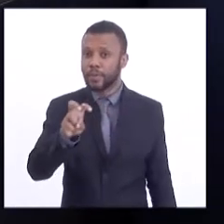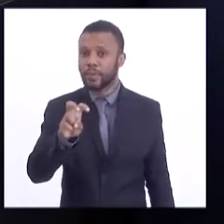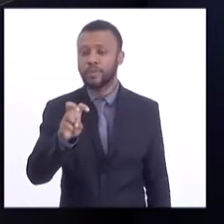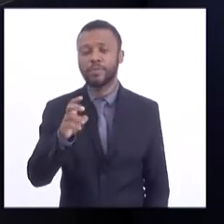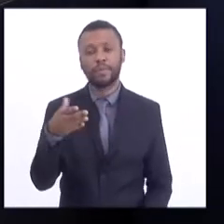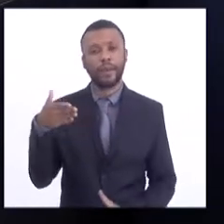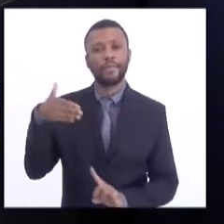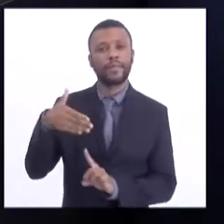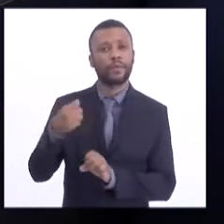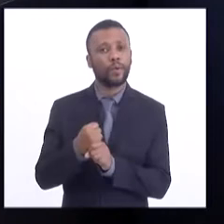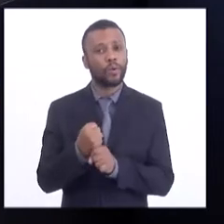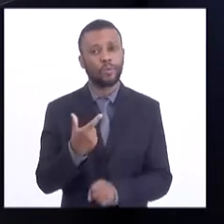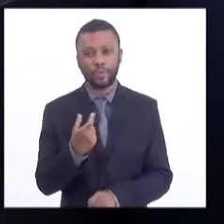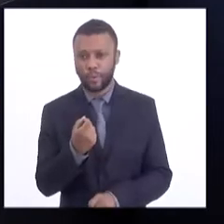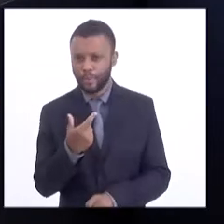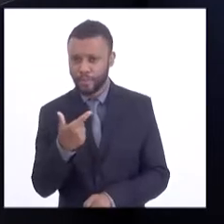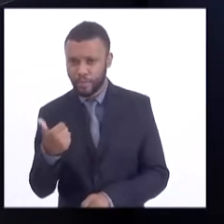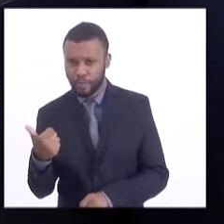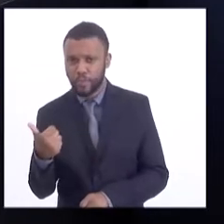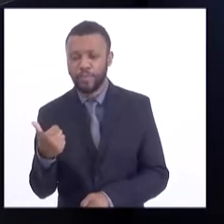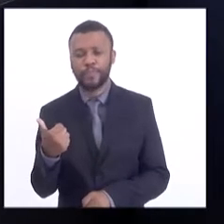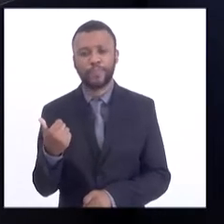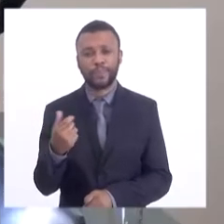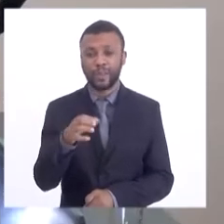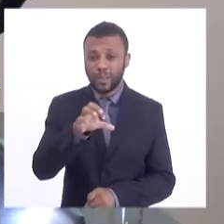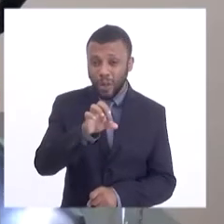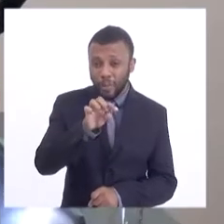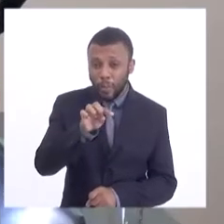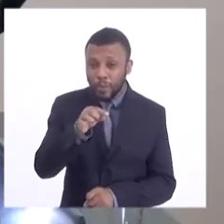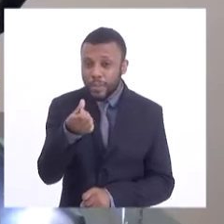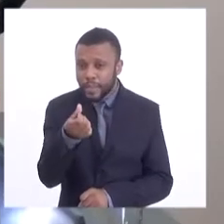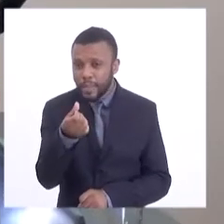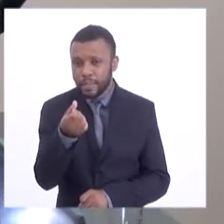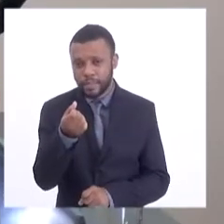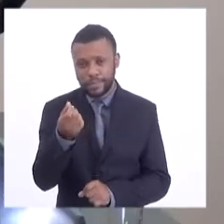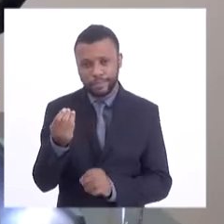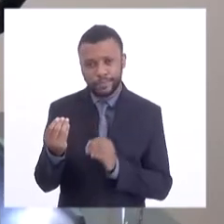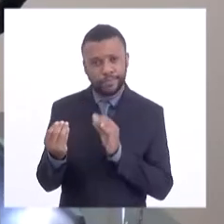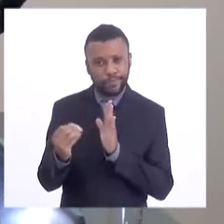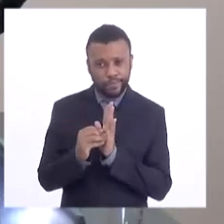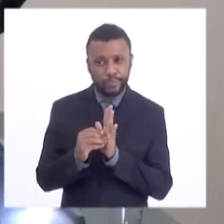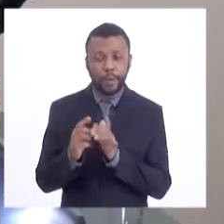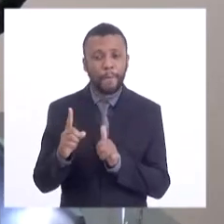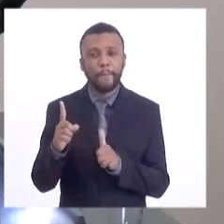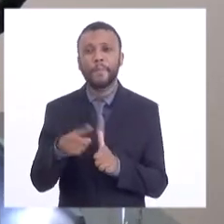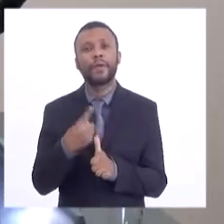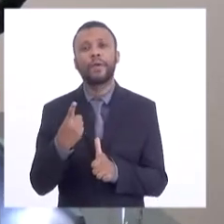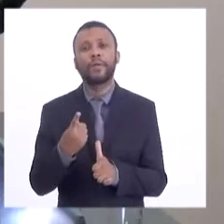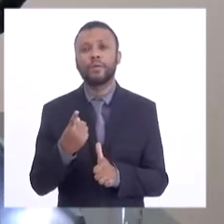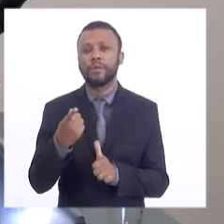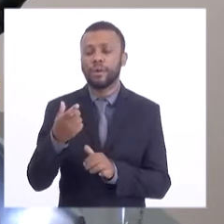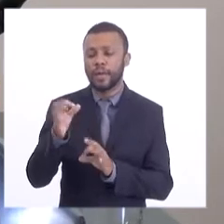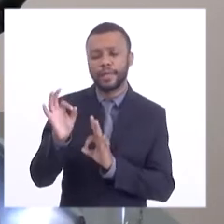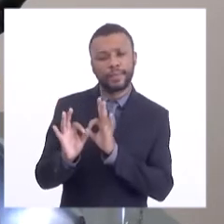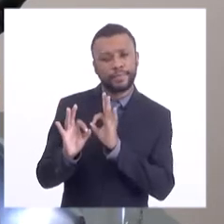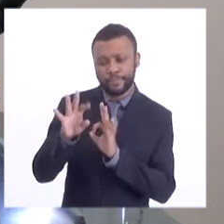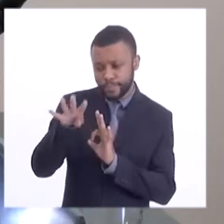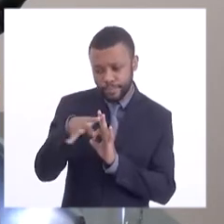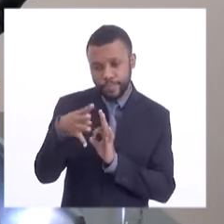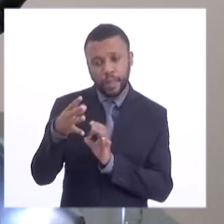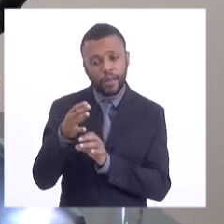2021 é dentro daqueles 9.6 né então primeiro essa programação